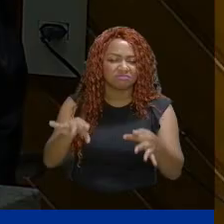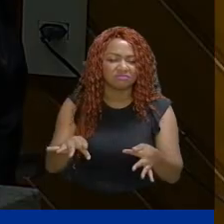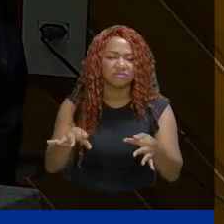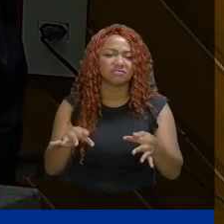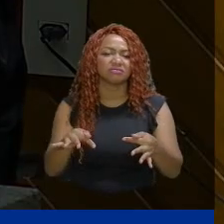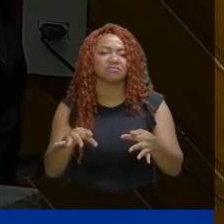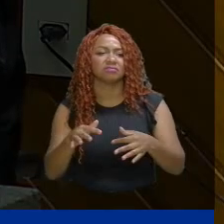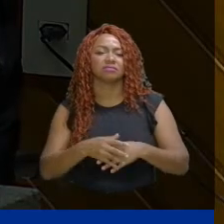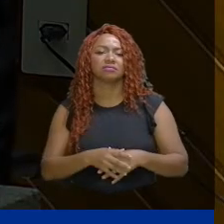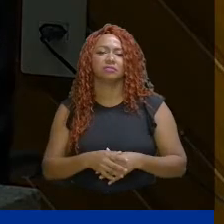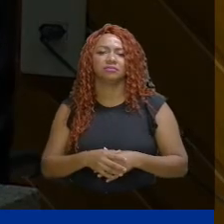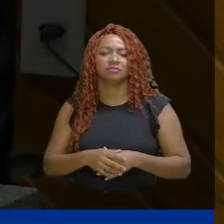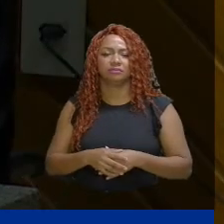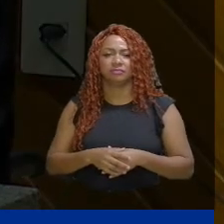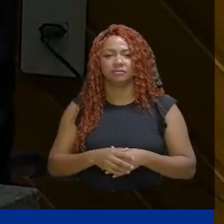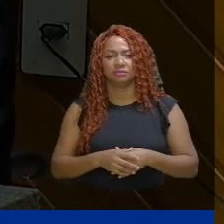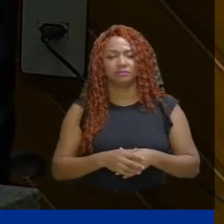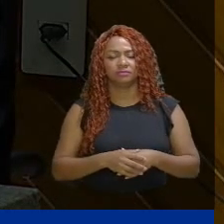voto. Como